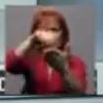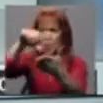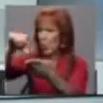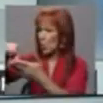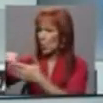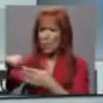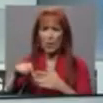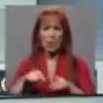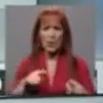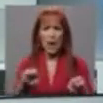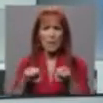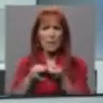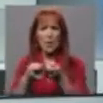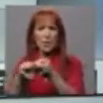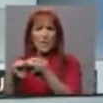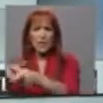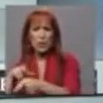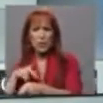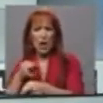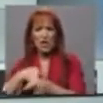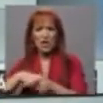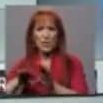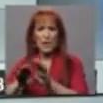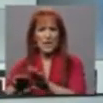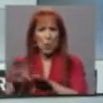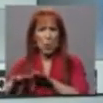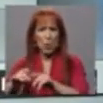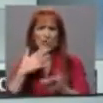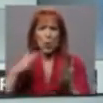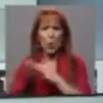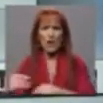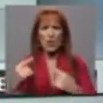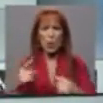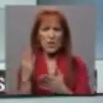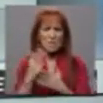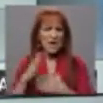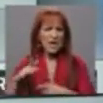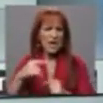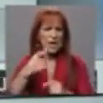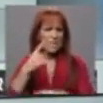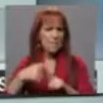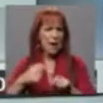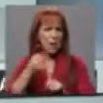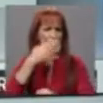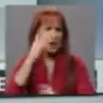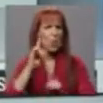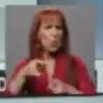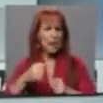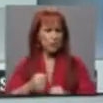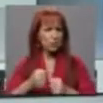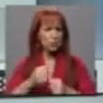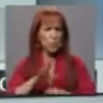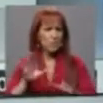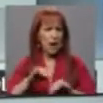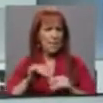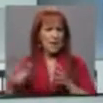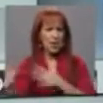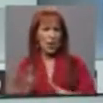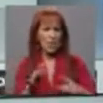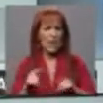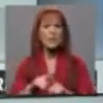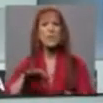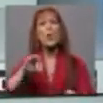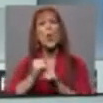um em aproximação à Península Ibérica e, por causa disso, o vento hoje, a partir do meio da manhã, vai começar a intensificar, mas já se formam